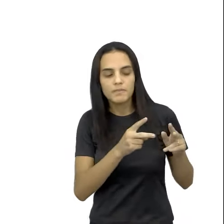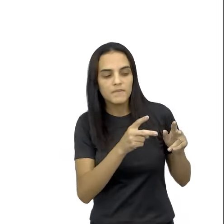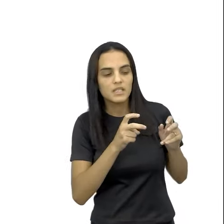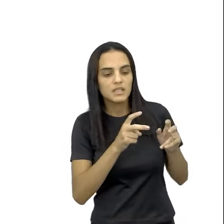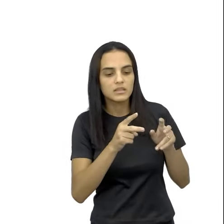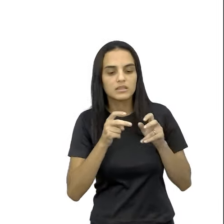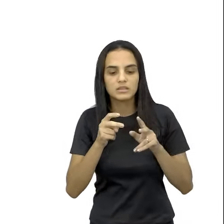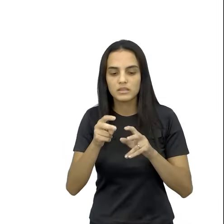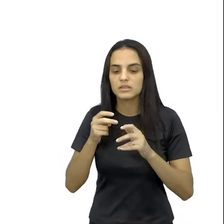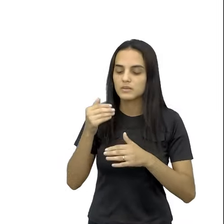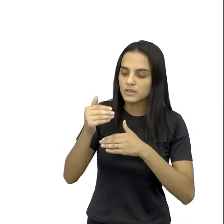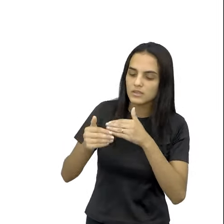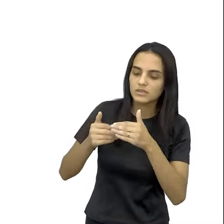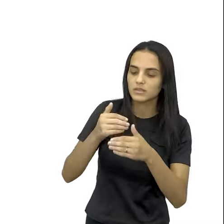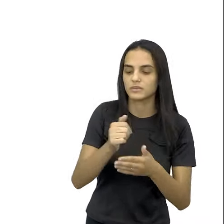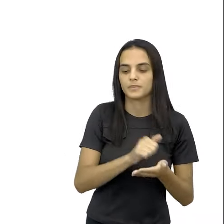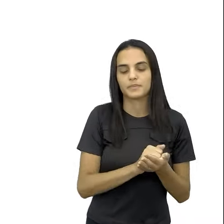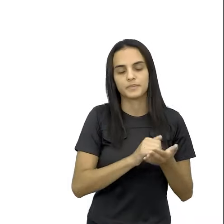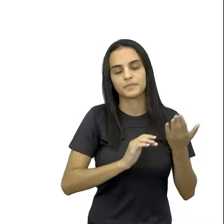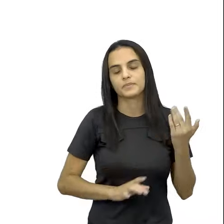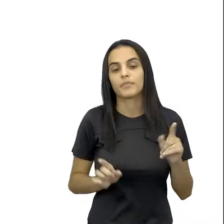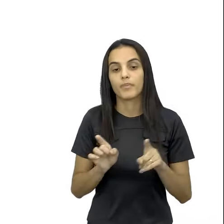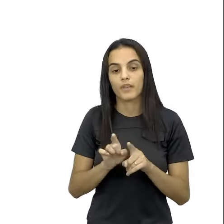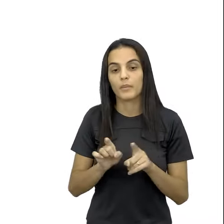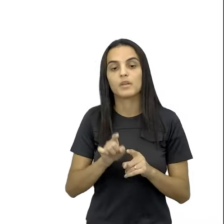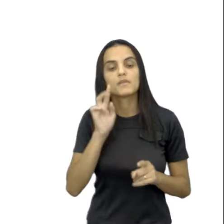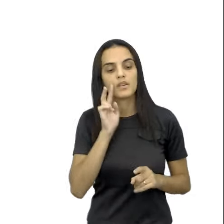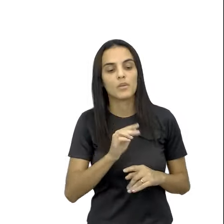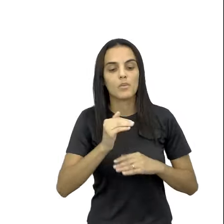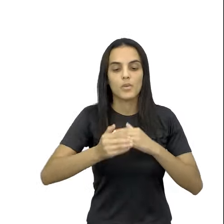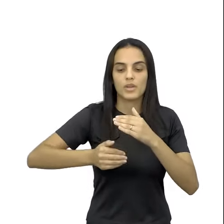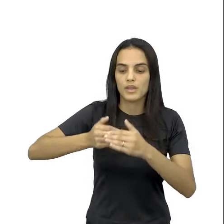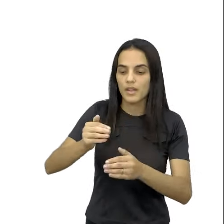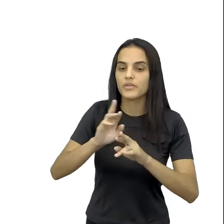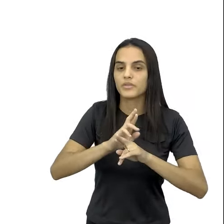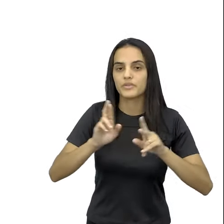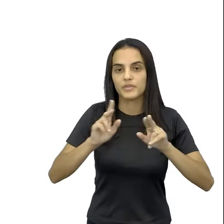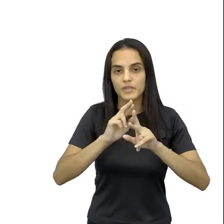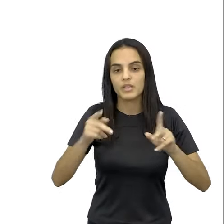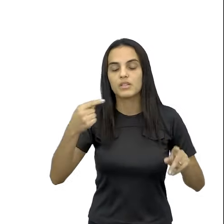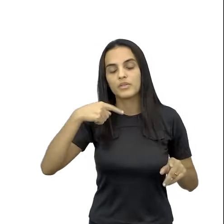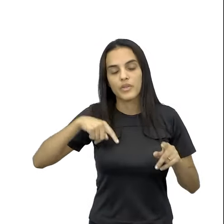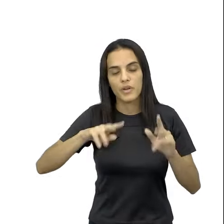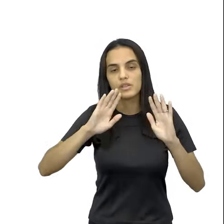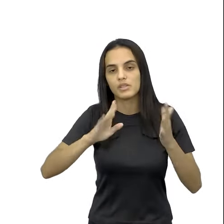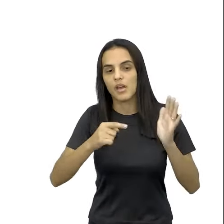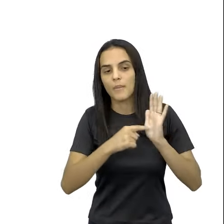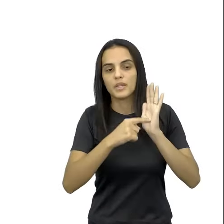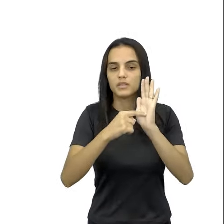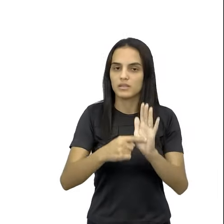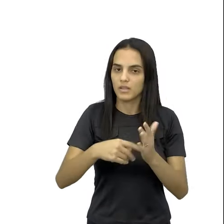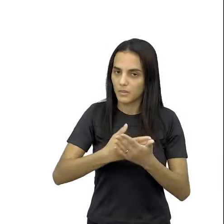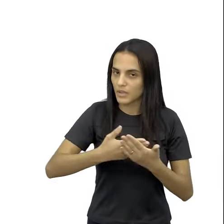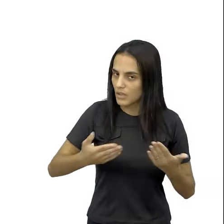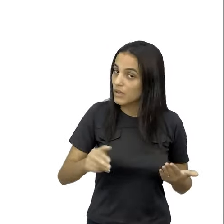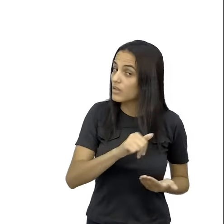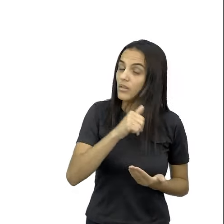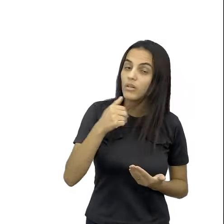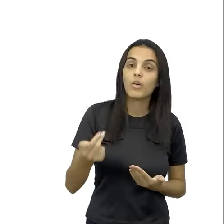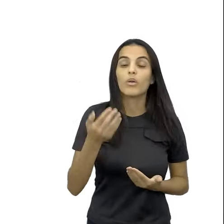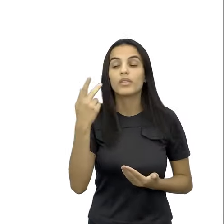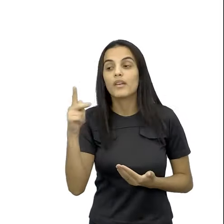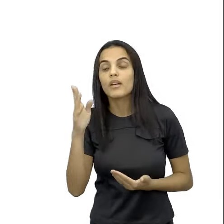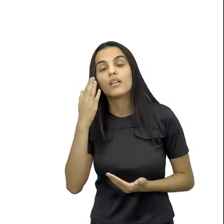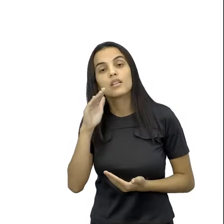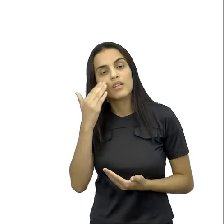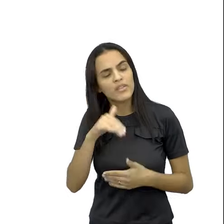perceber conforme as atividades. E tá vendo como é um processo diferente da gente já apresentar para ele ou dele entender e